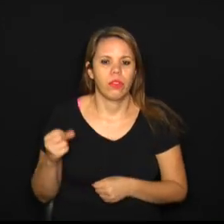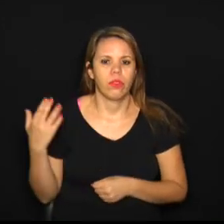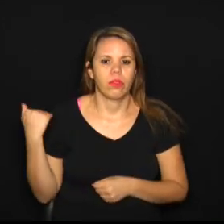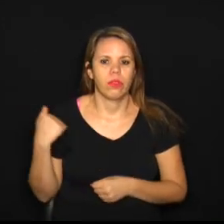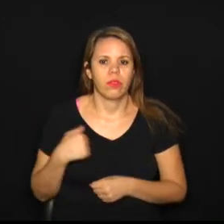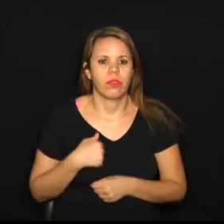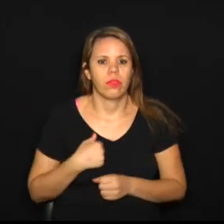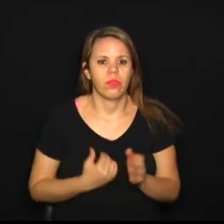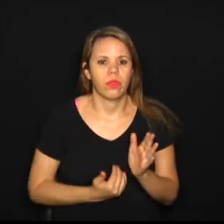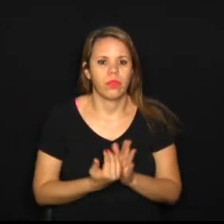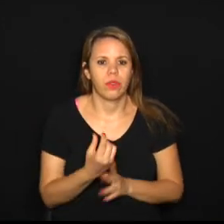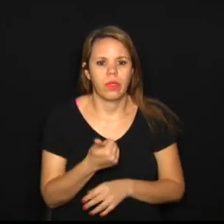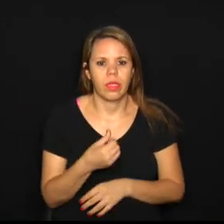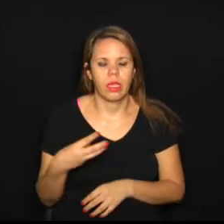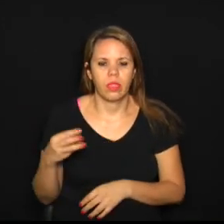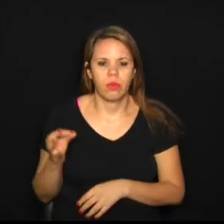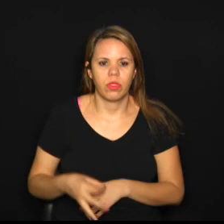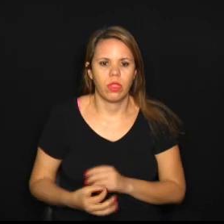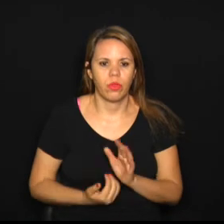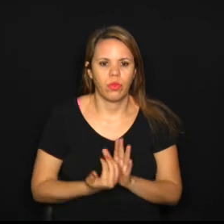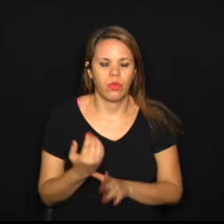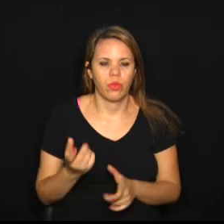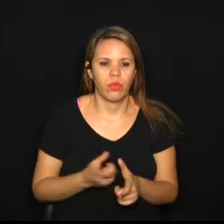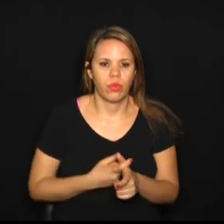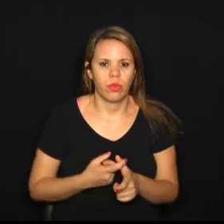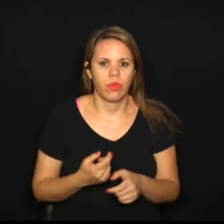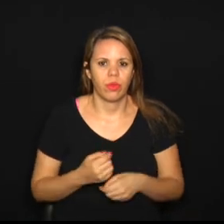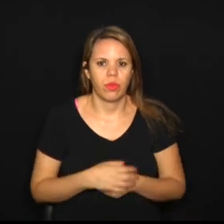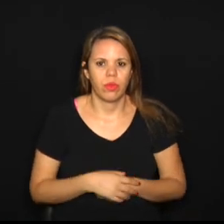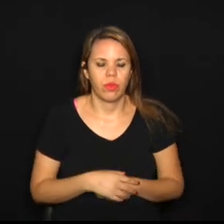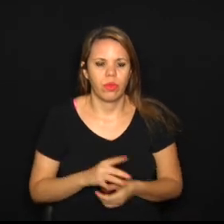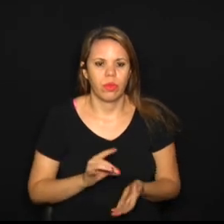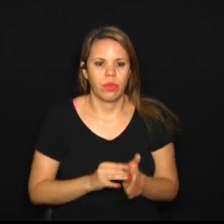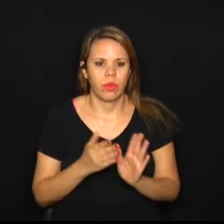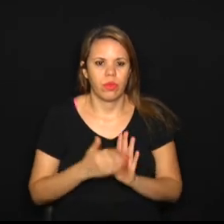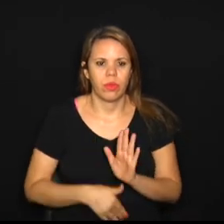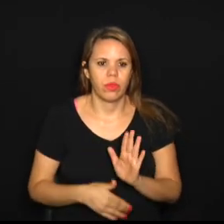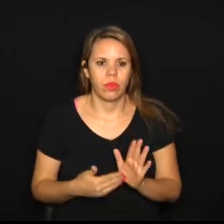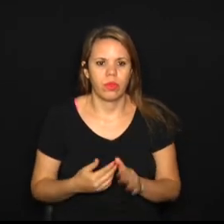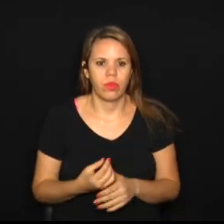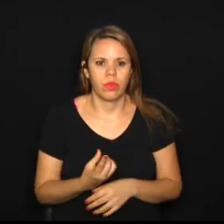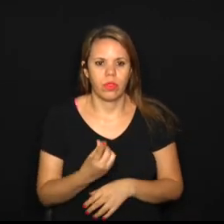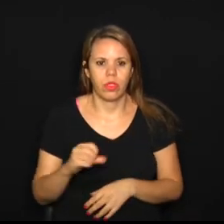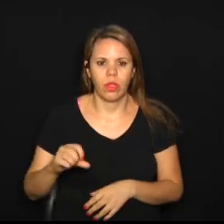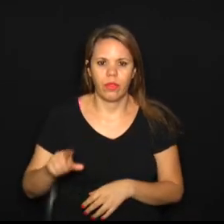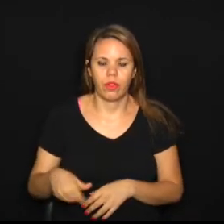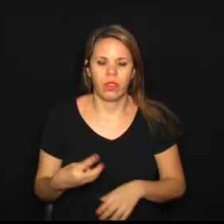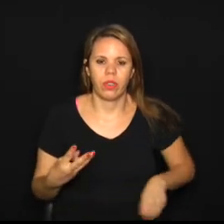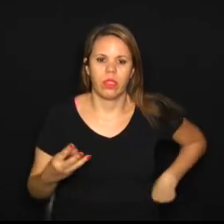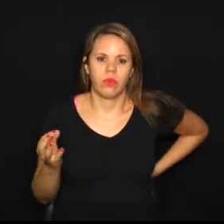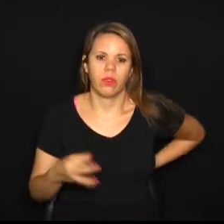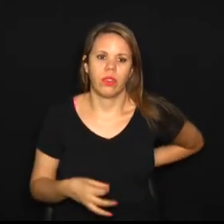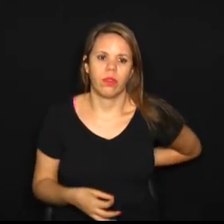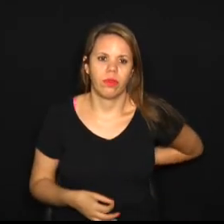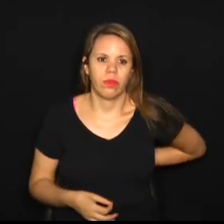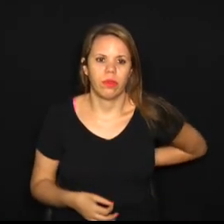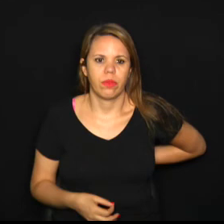despesa cresceu 13% e a receita com uma realização de 19,3% no ano.